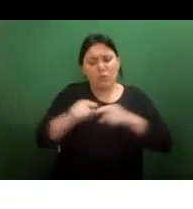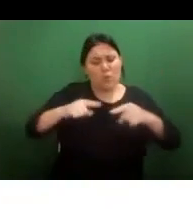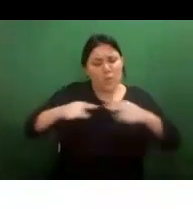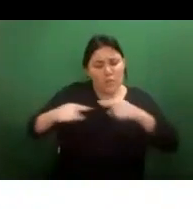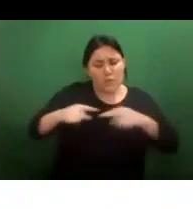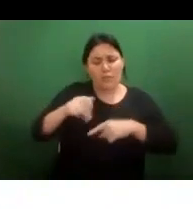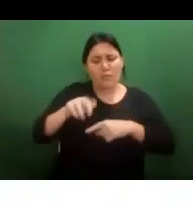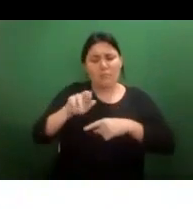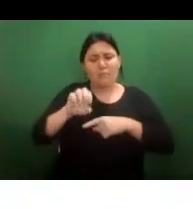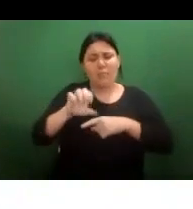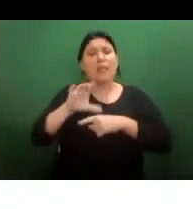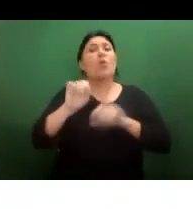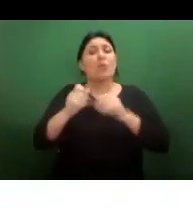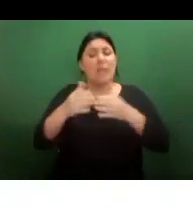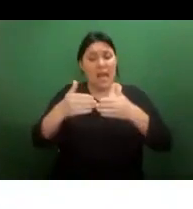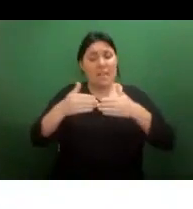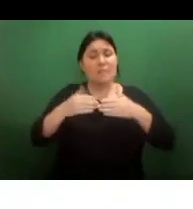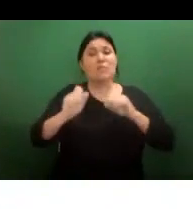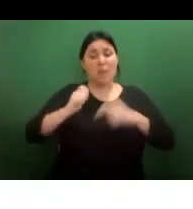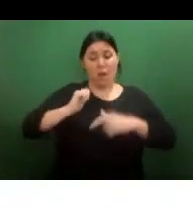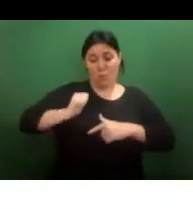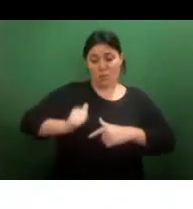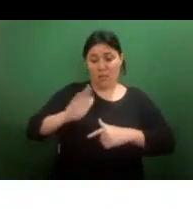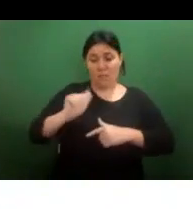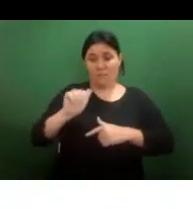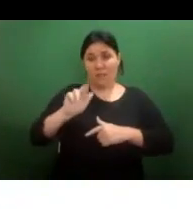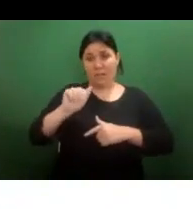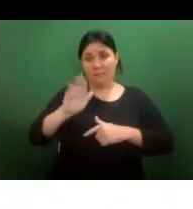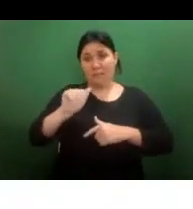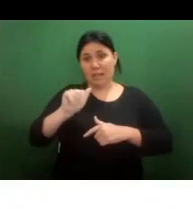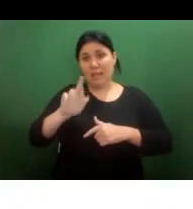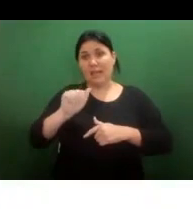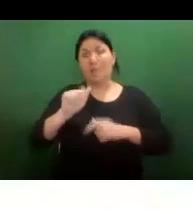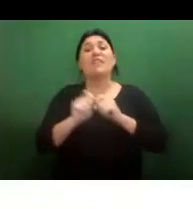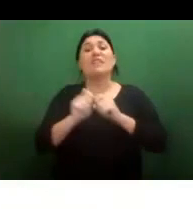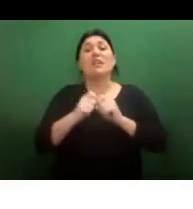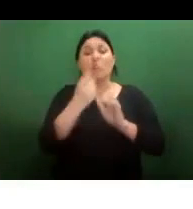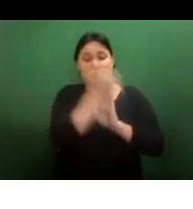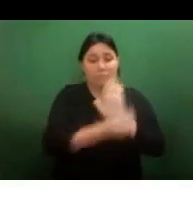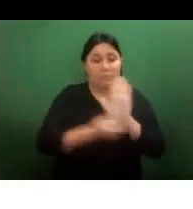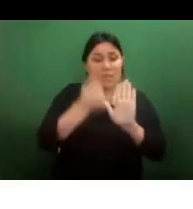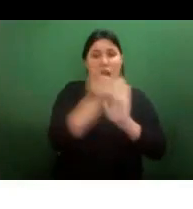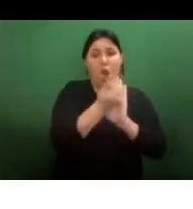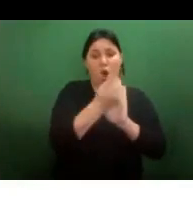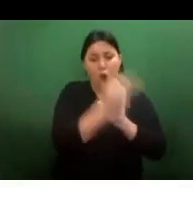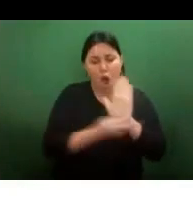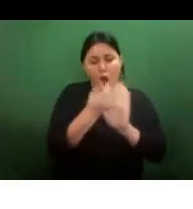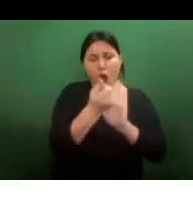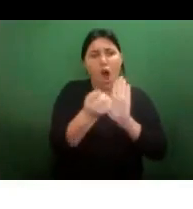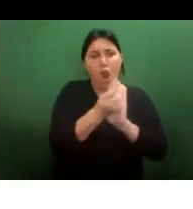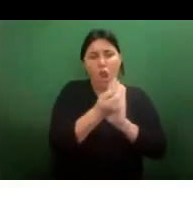atendimento e dispensa da sua bolsista Bárbara para fazer a arte do nosso seminário. Arte